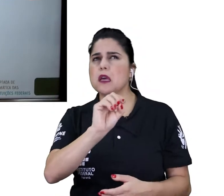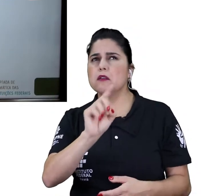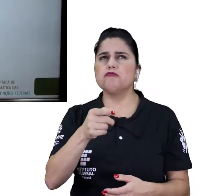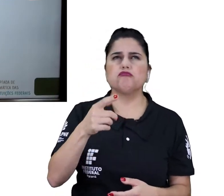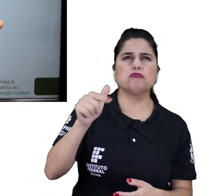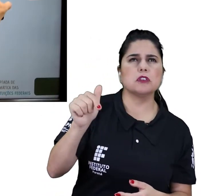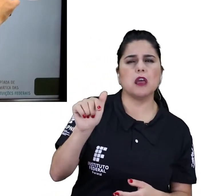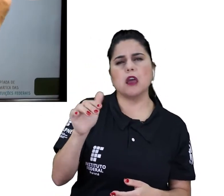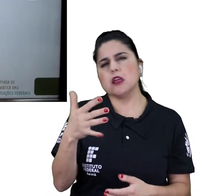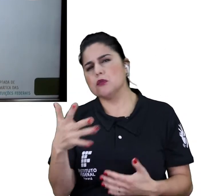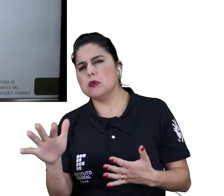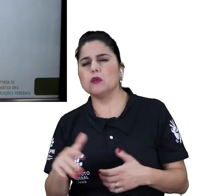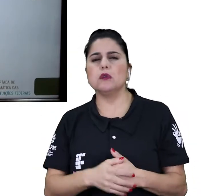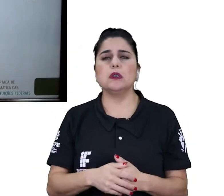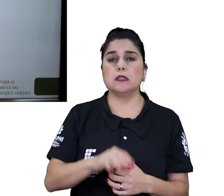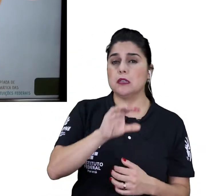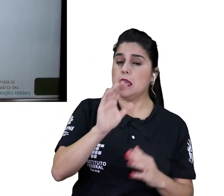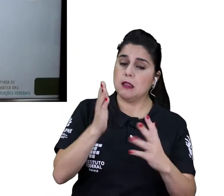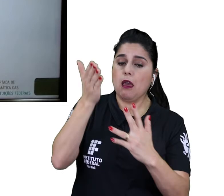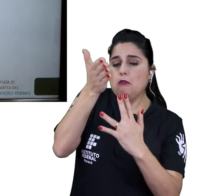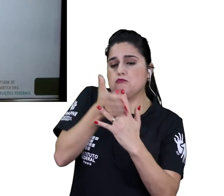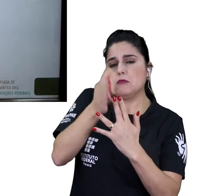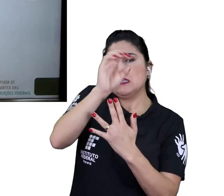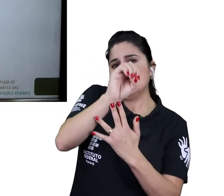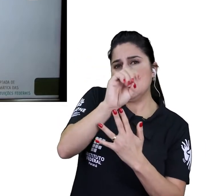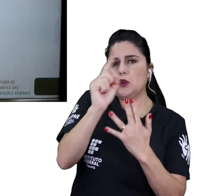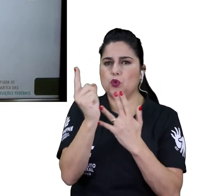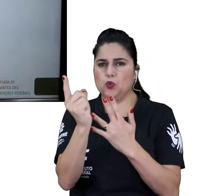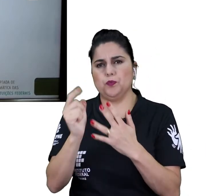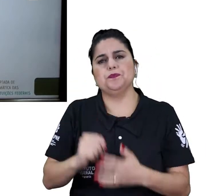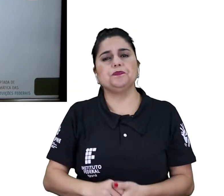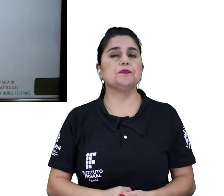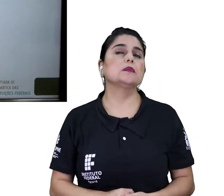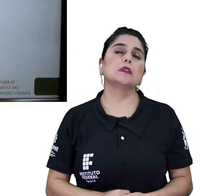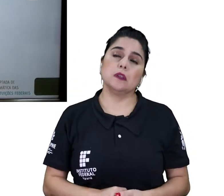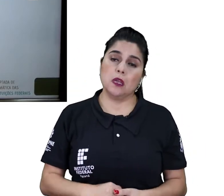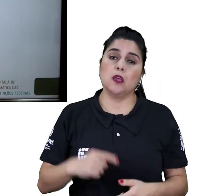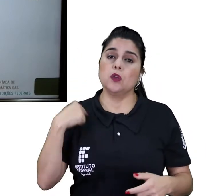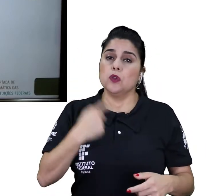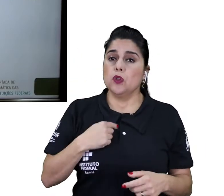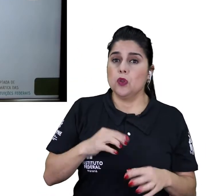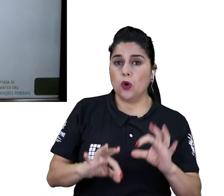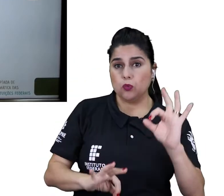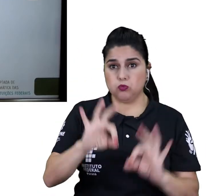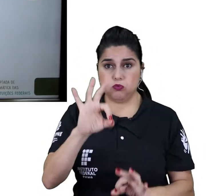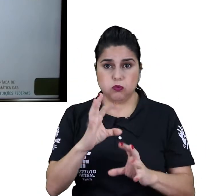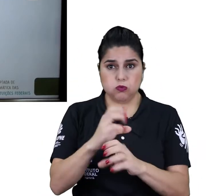alguma coisa, então está entre 0 e 1. A gente calcula a soma